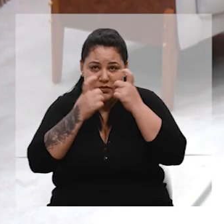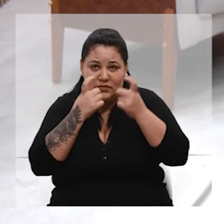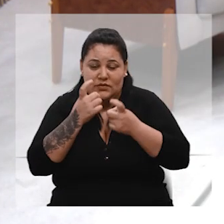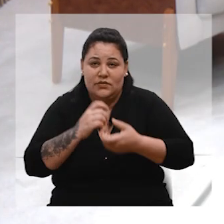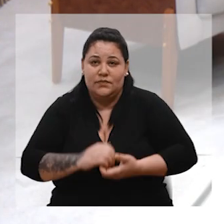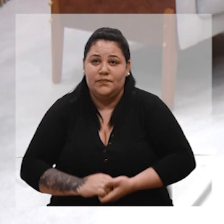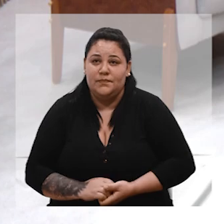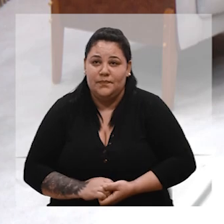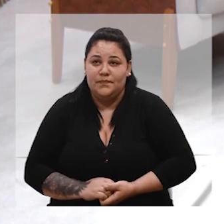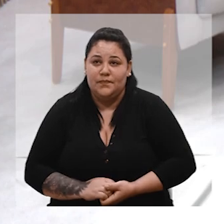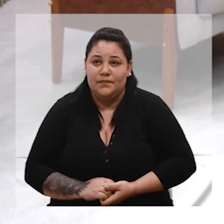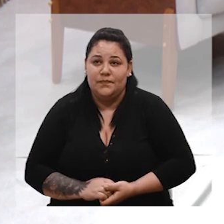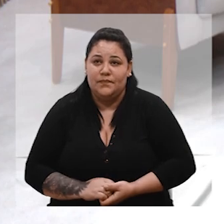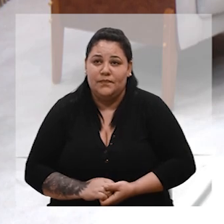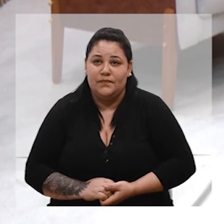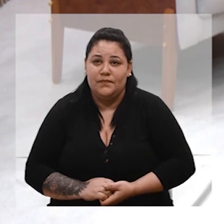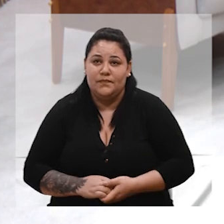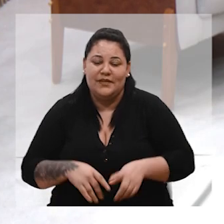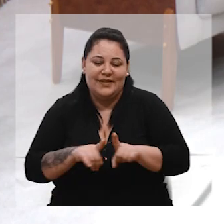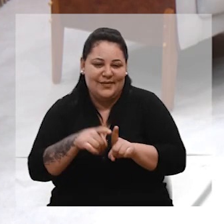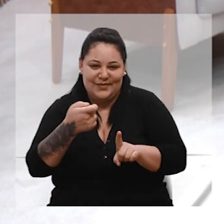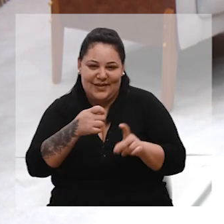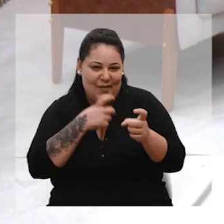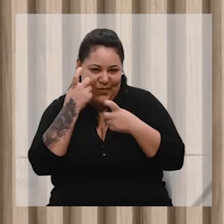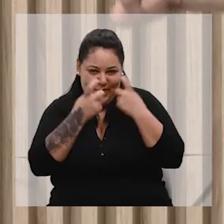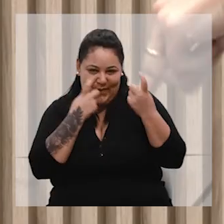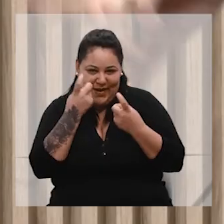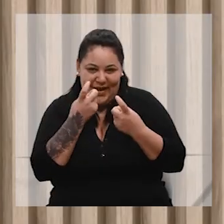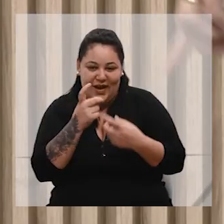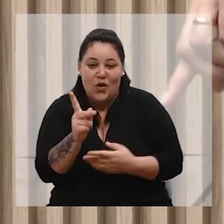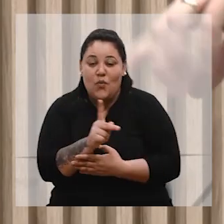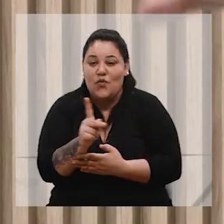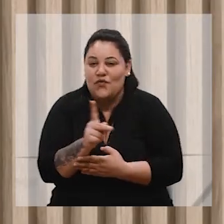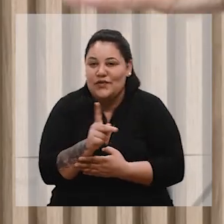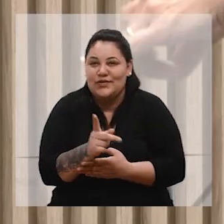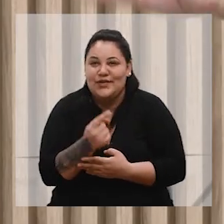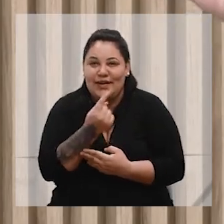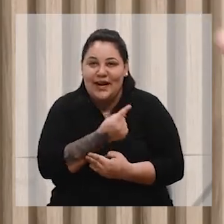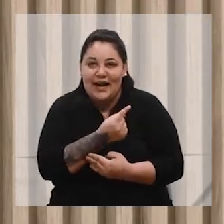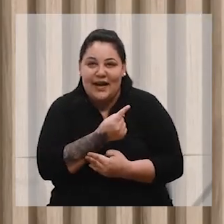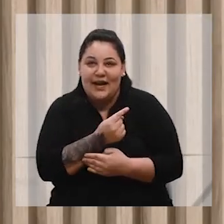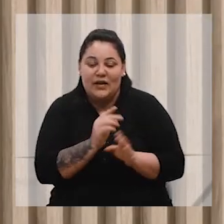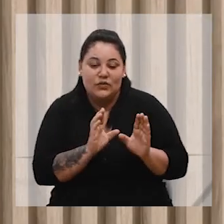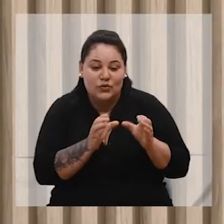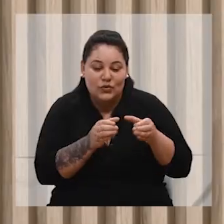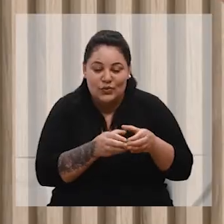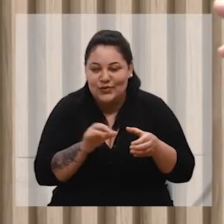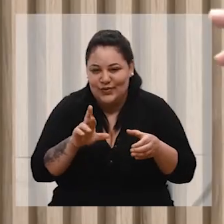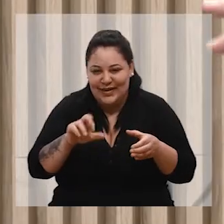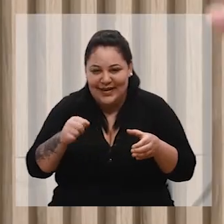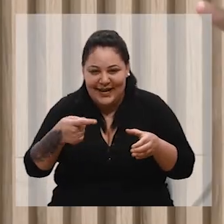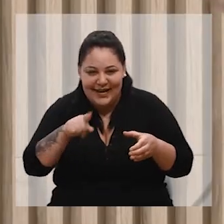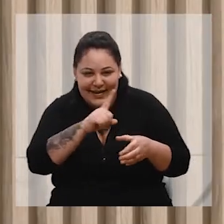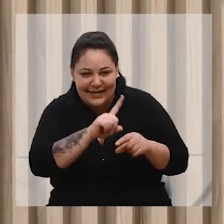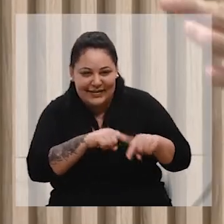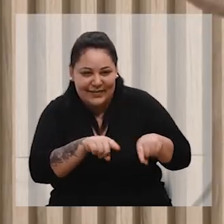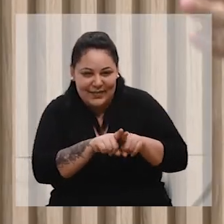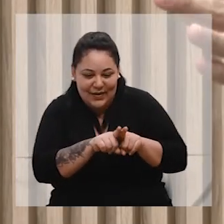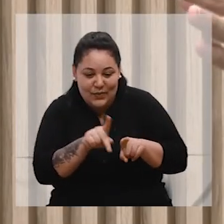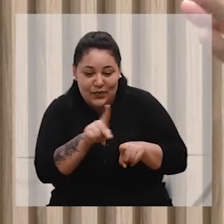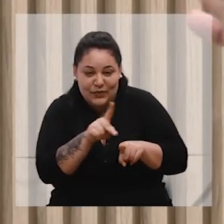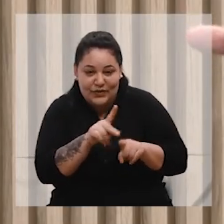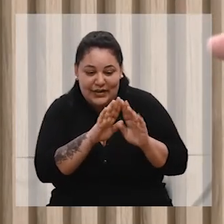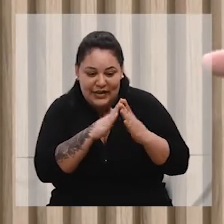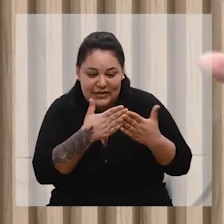essa preocupação. Não precisa nem levar. Então daí o professor não precisa mais nem se preocupar, né? Os professores lá lá da equipe do Irã também,